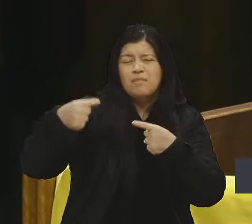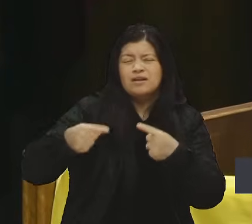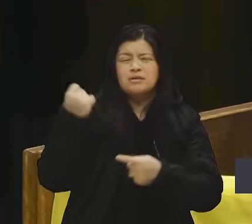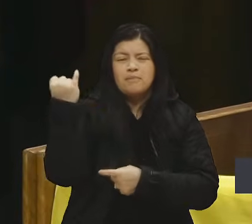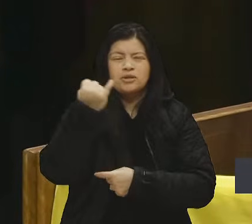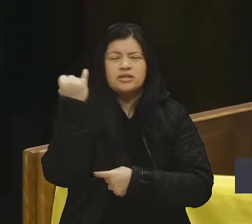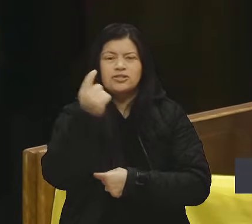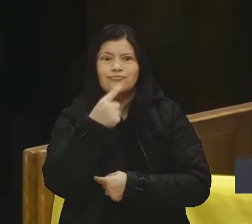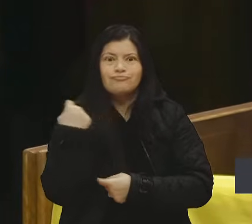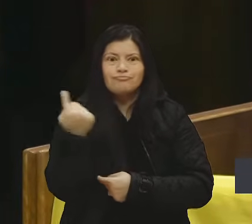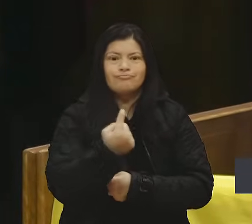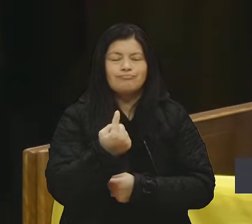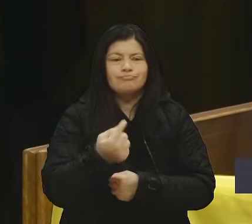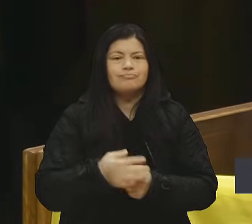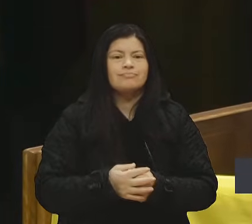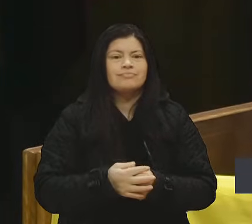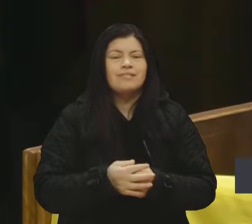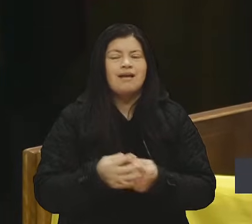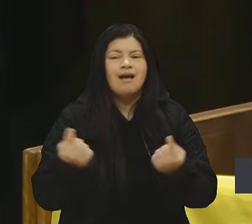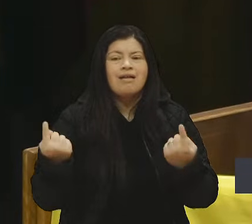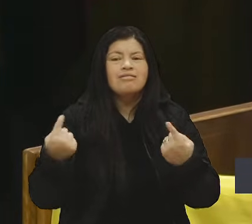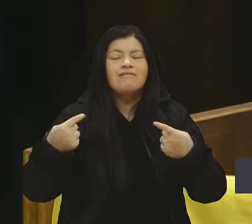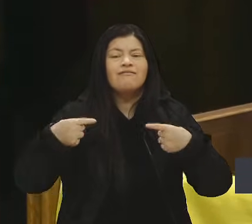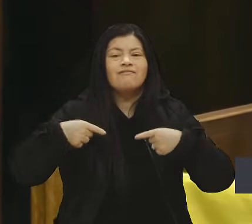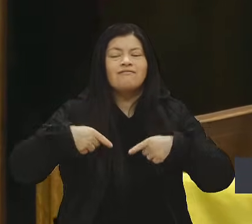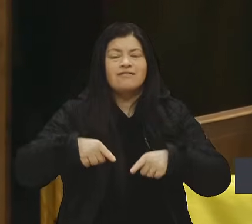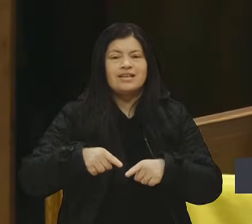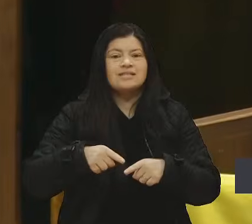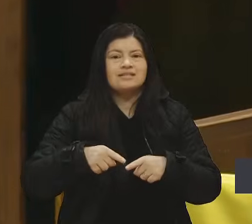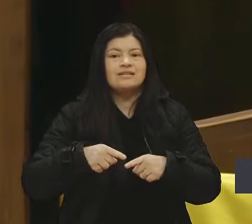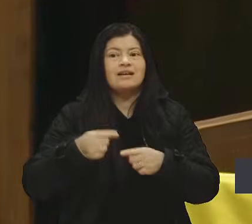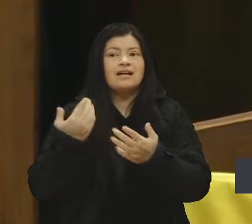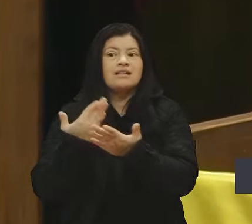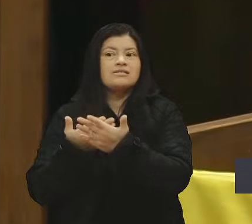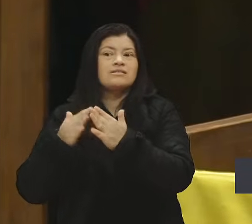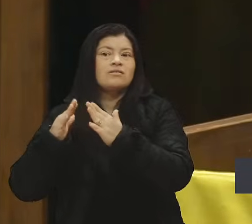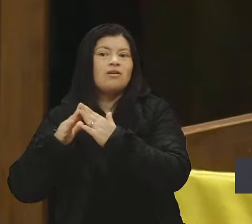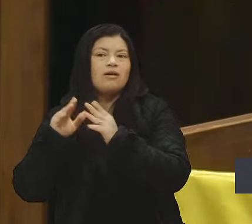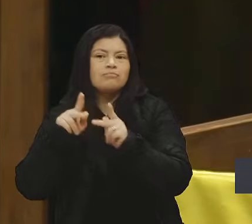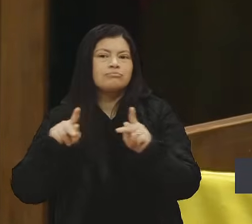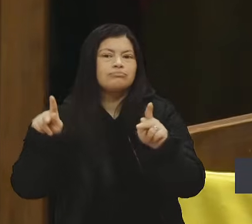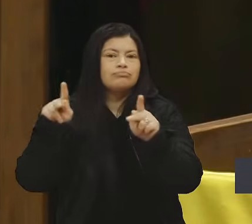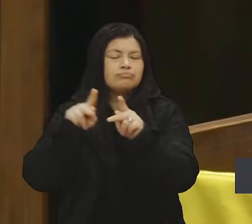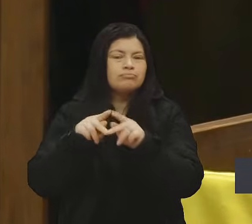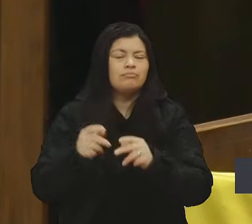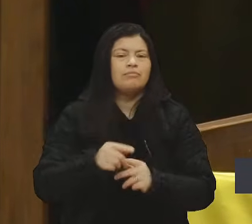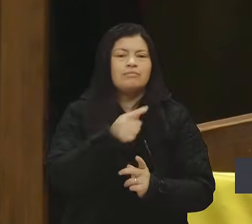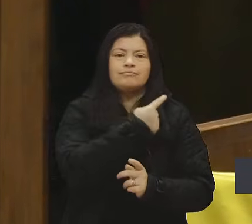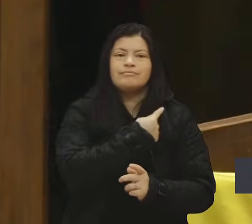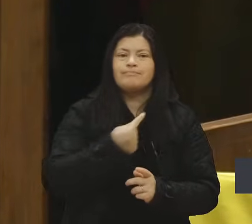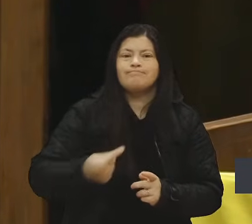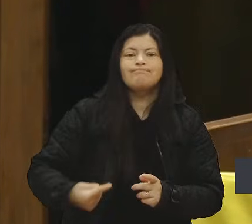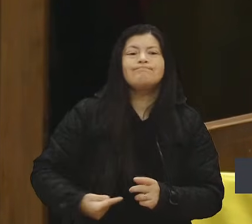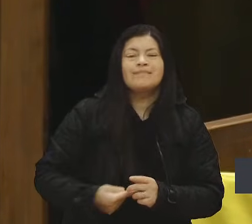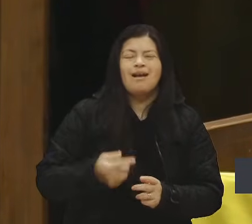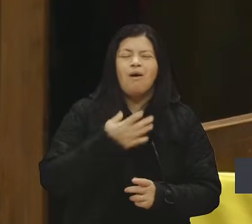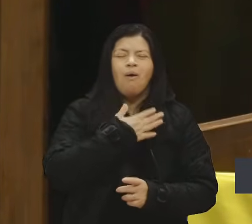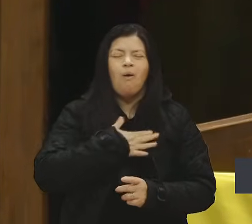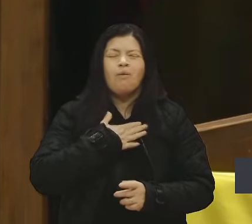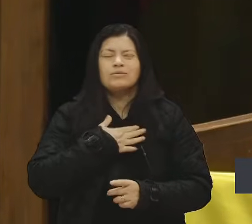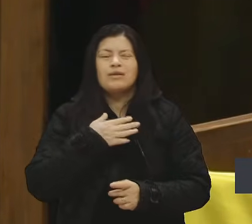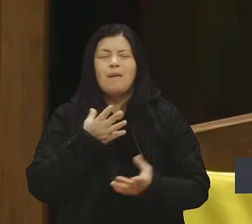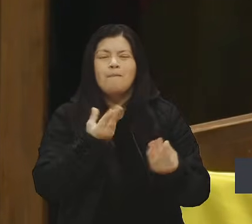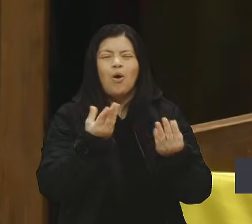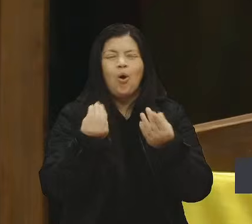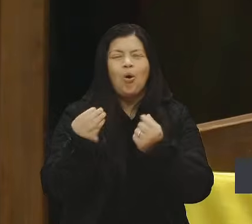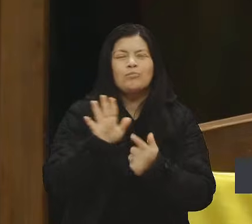todos nós, que é a defesa da escola pública. O governo do Estado, nosso governador em específico, ele gosta muito de aparecer nas